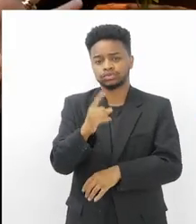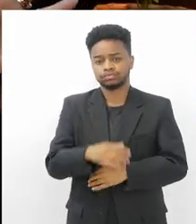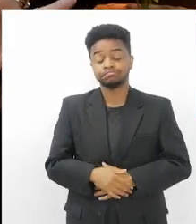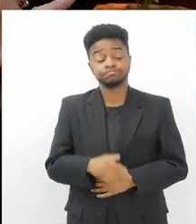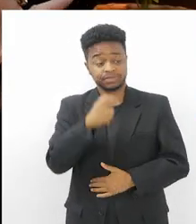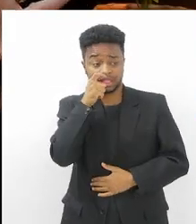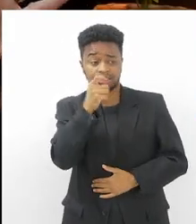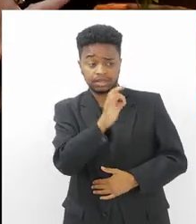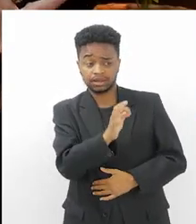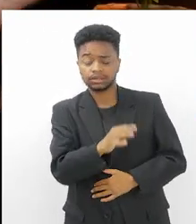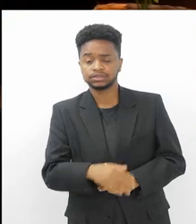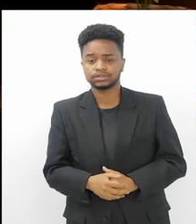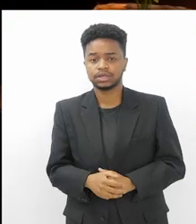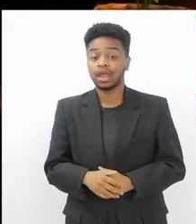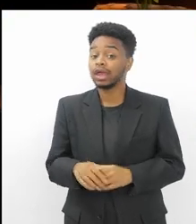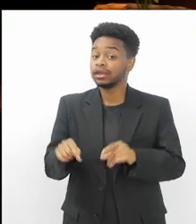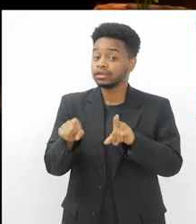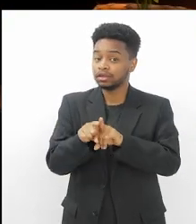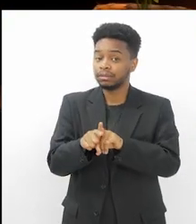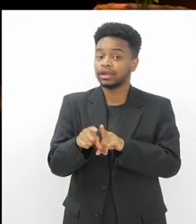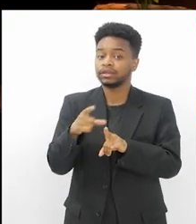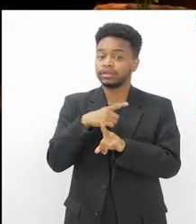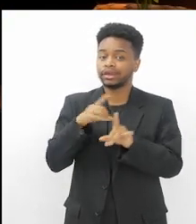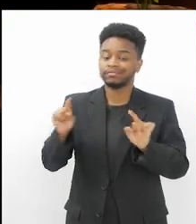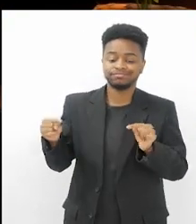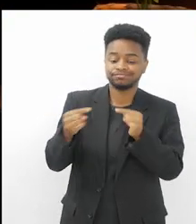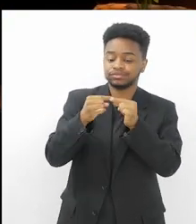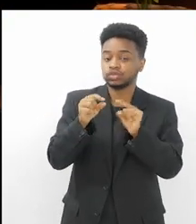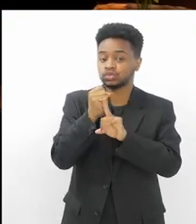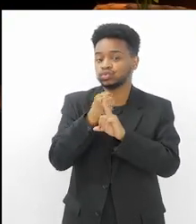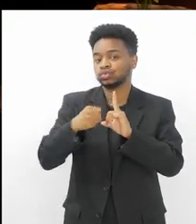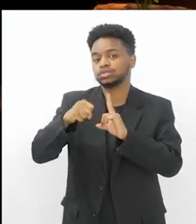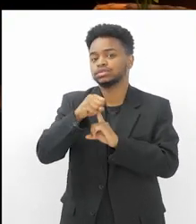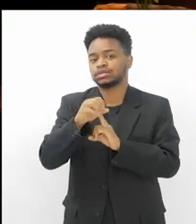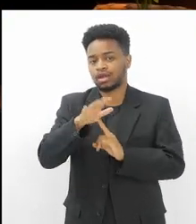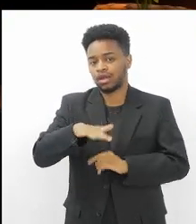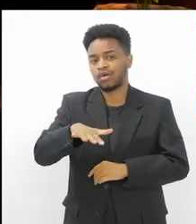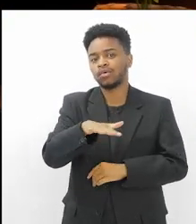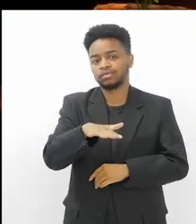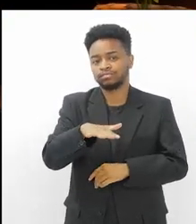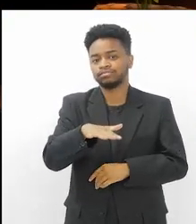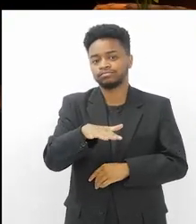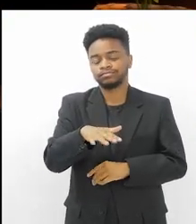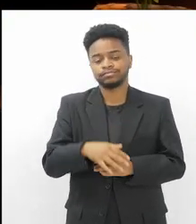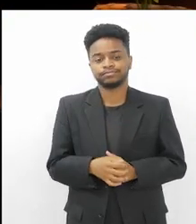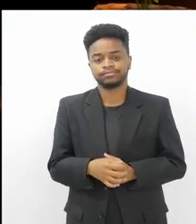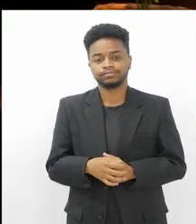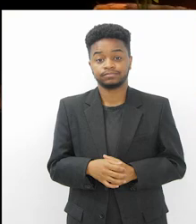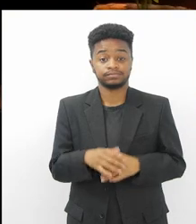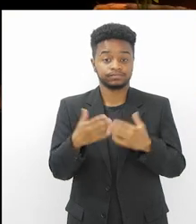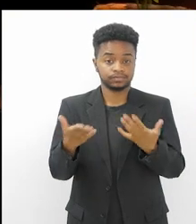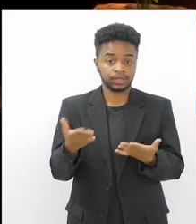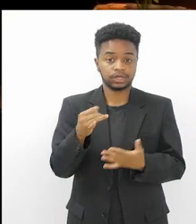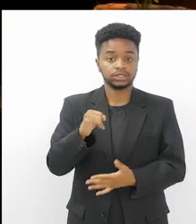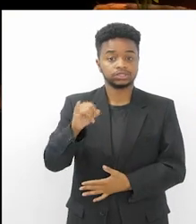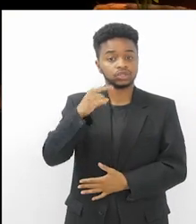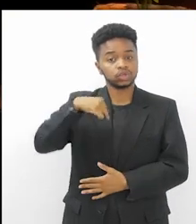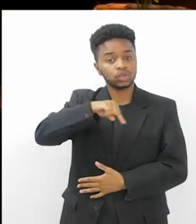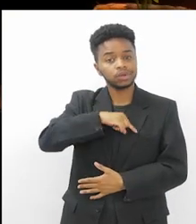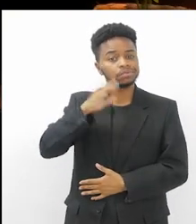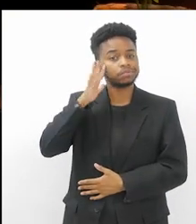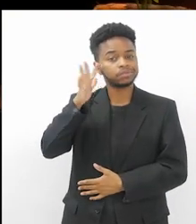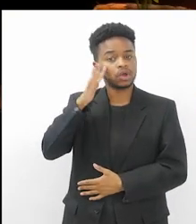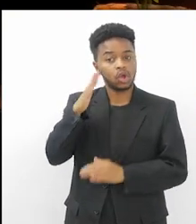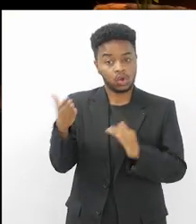osso. Interessante. Essa então, área. Isso é também tem um cunho social que não é desprezível. Sim. E se